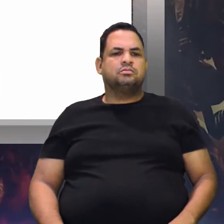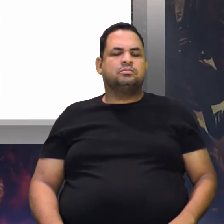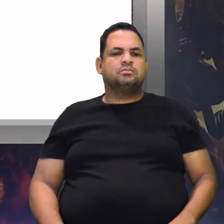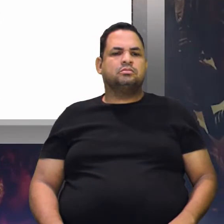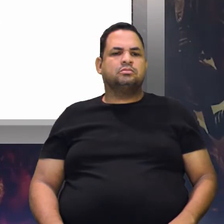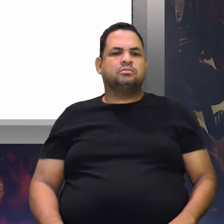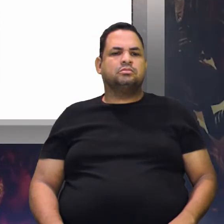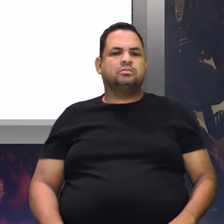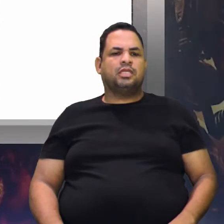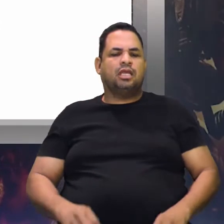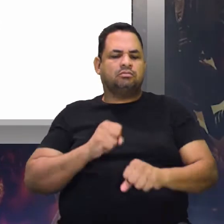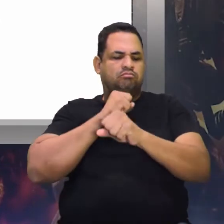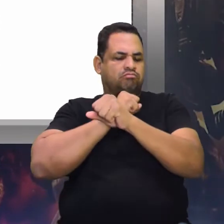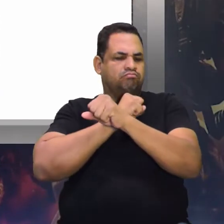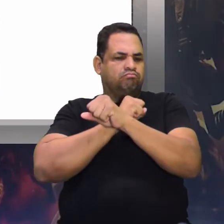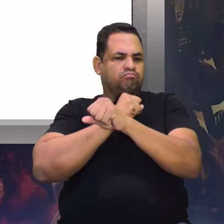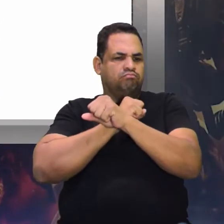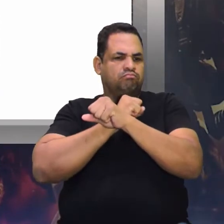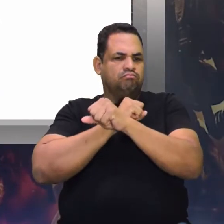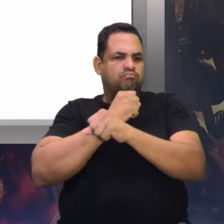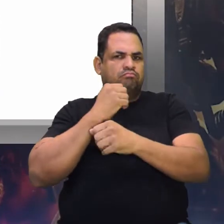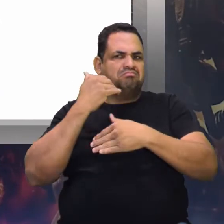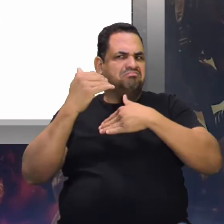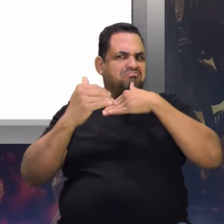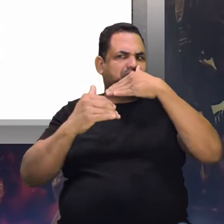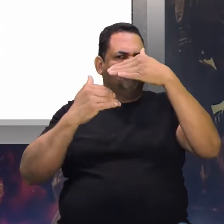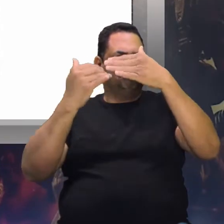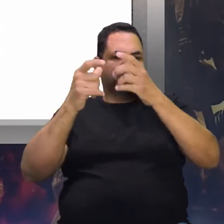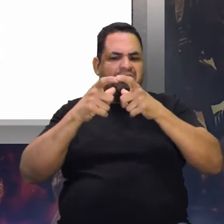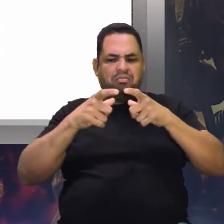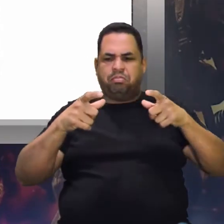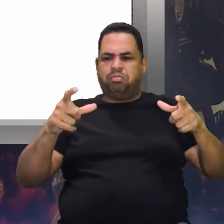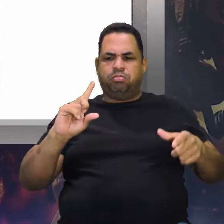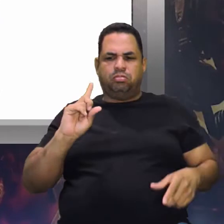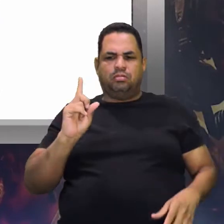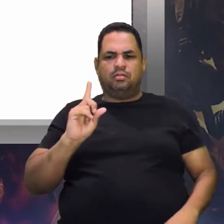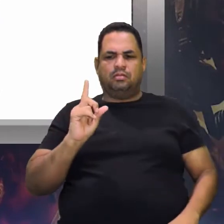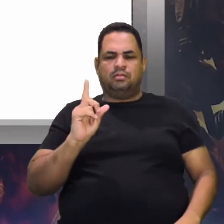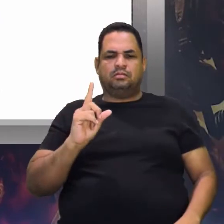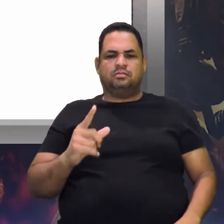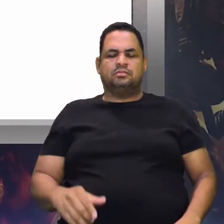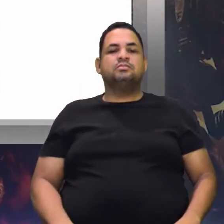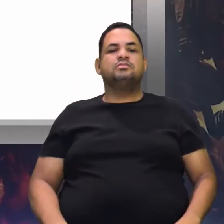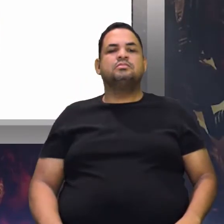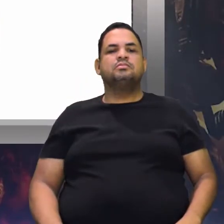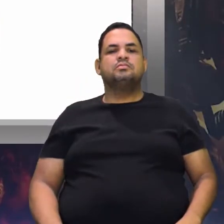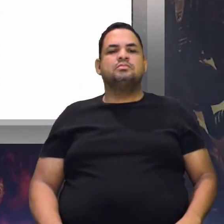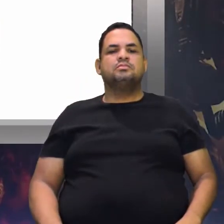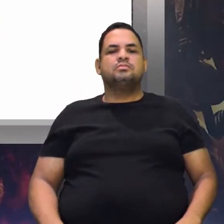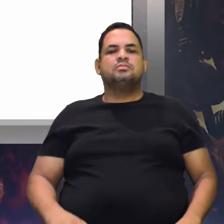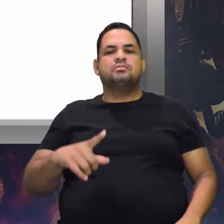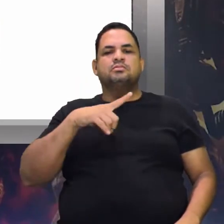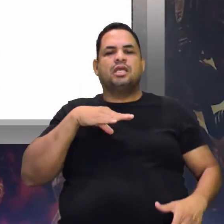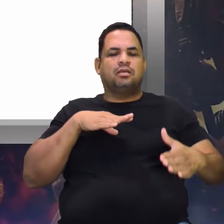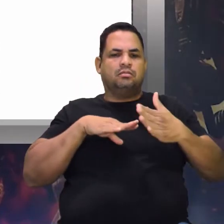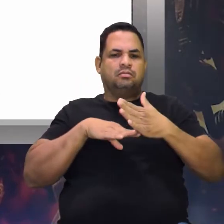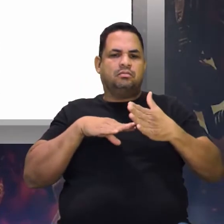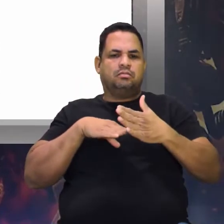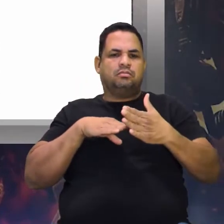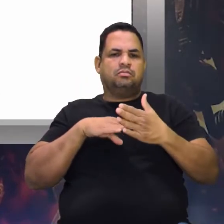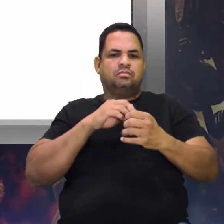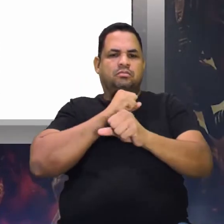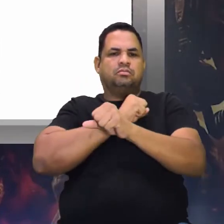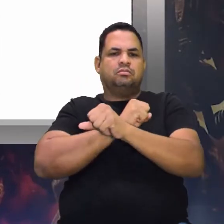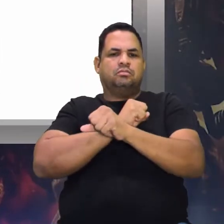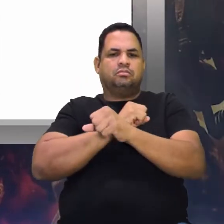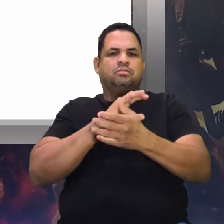a escravidão ela não se dava de um número tão elevado. Havia um limite de escravos porque